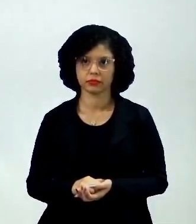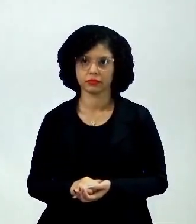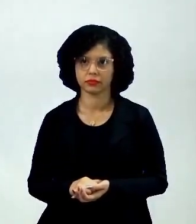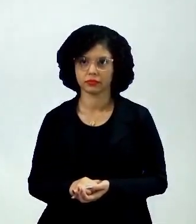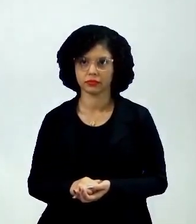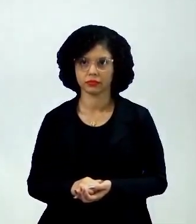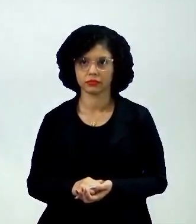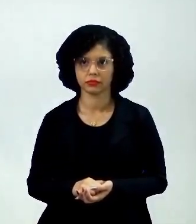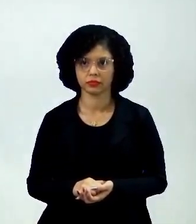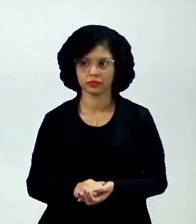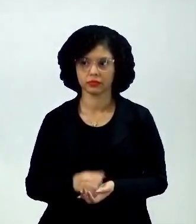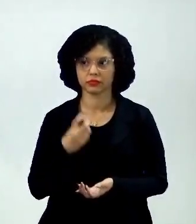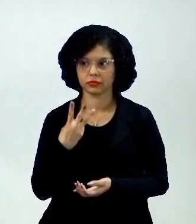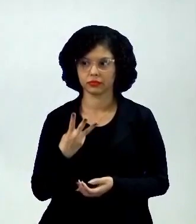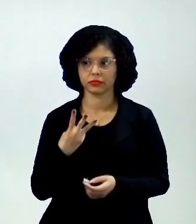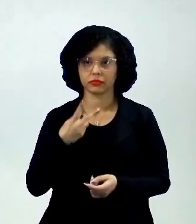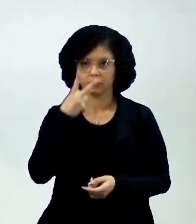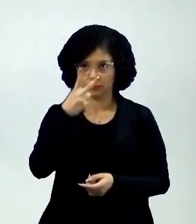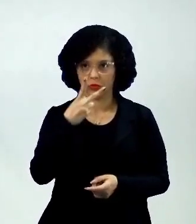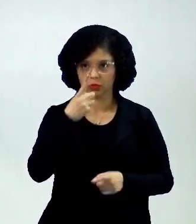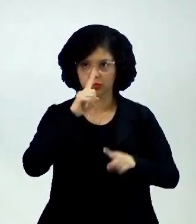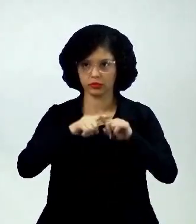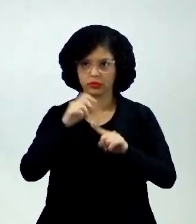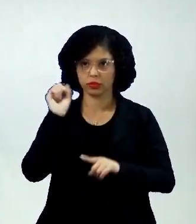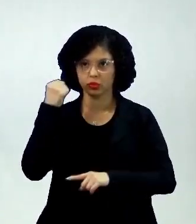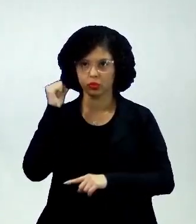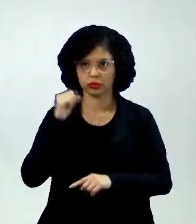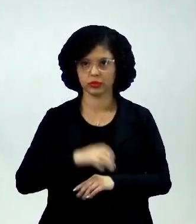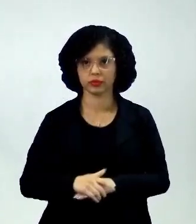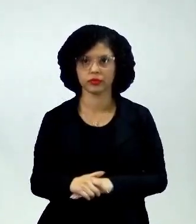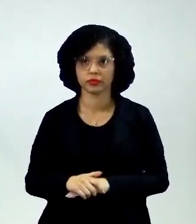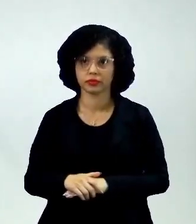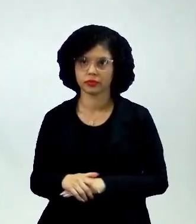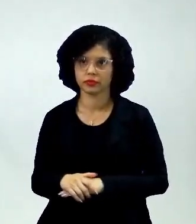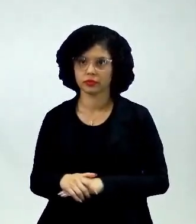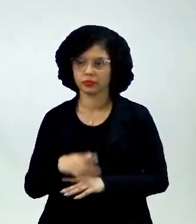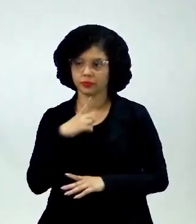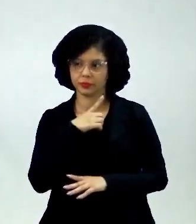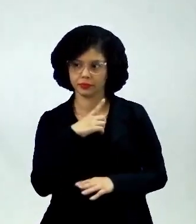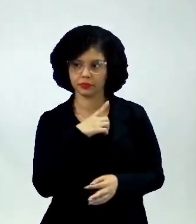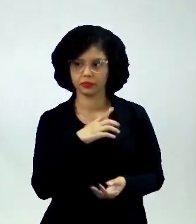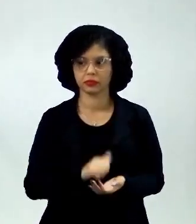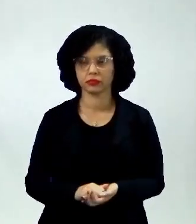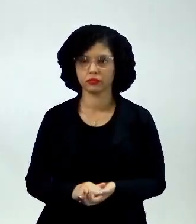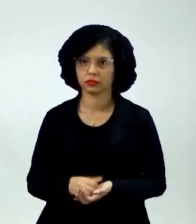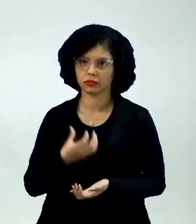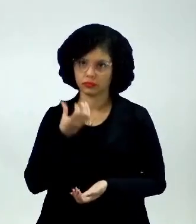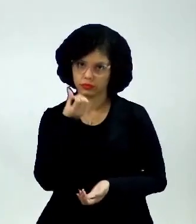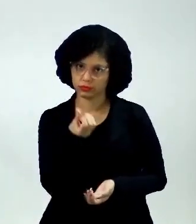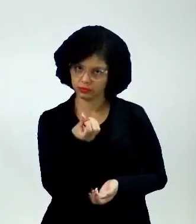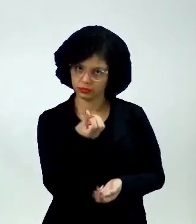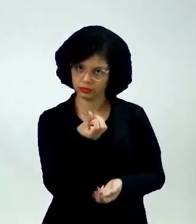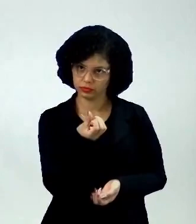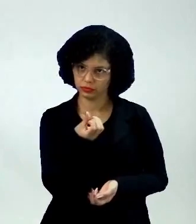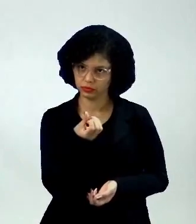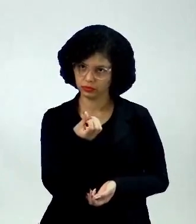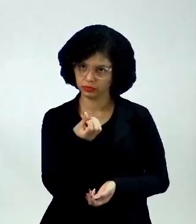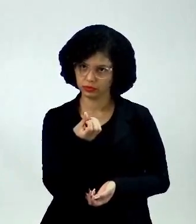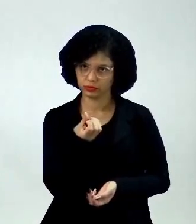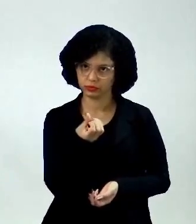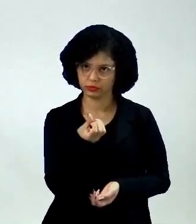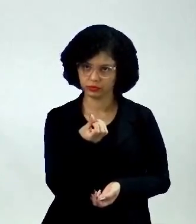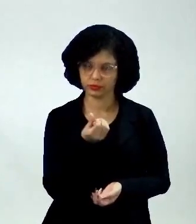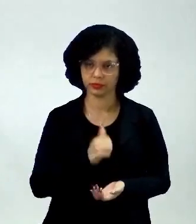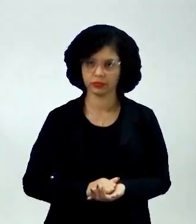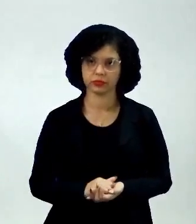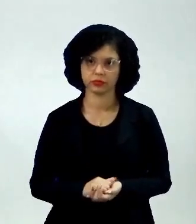é 2 vezes 8. E nós temos o quadrado,